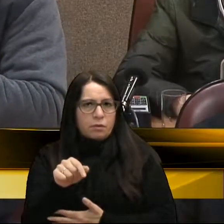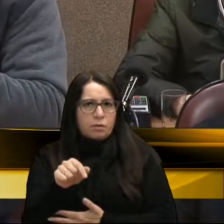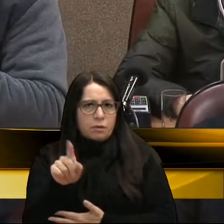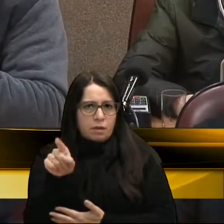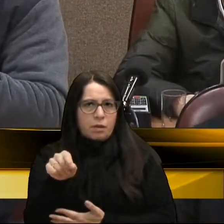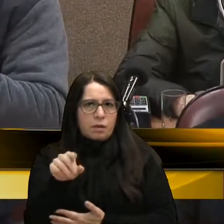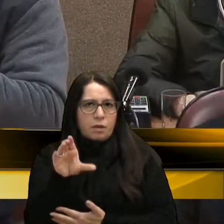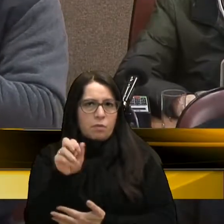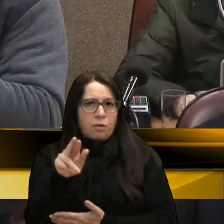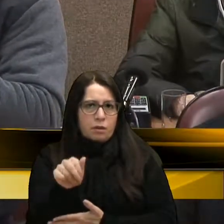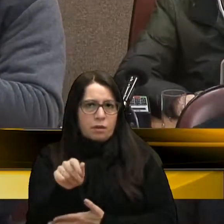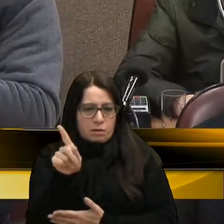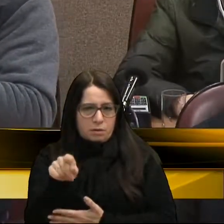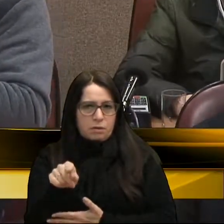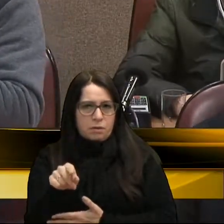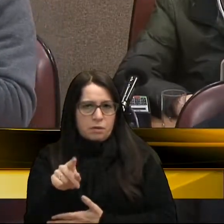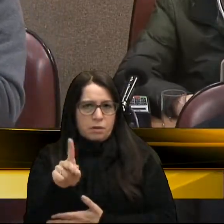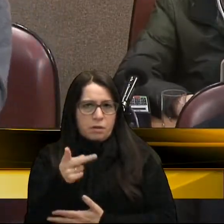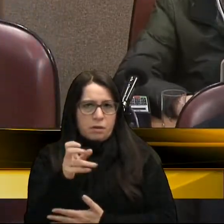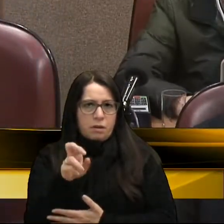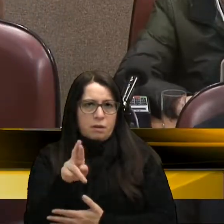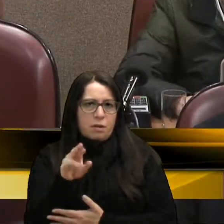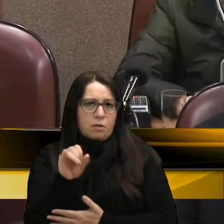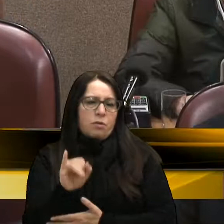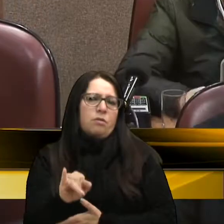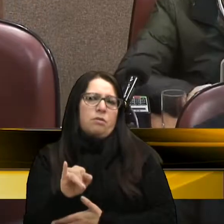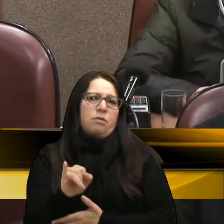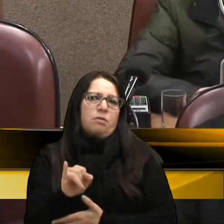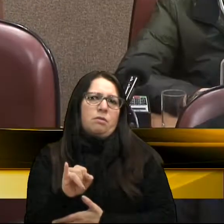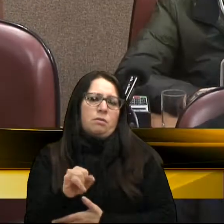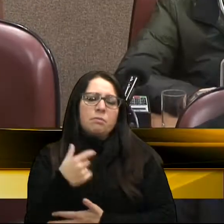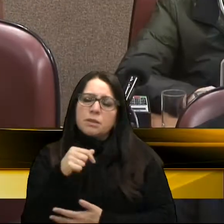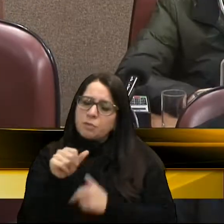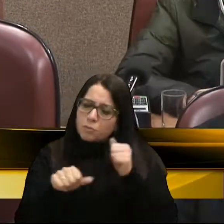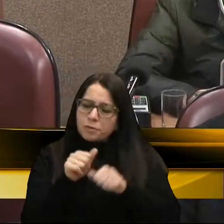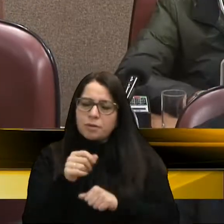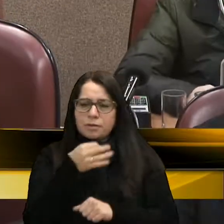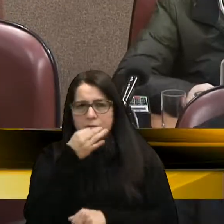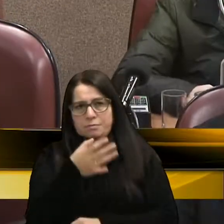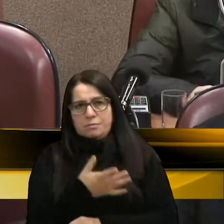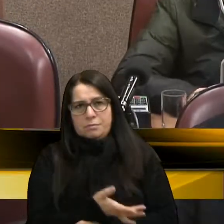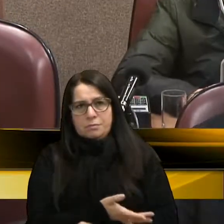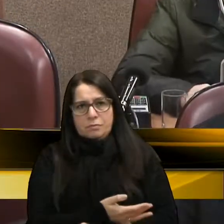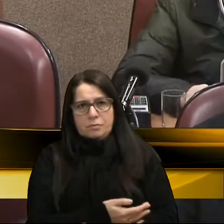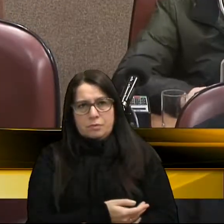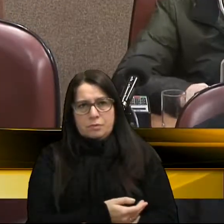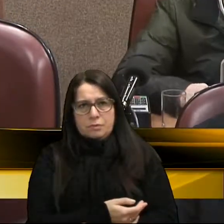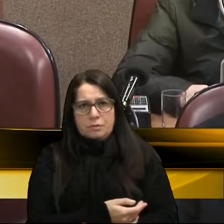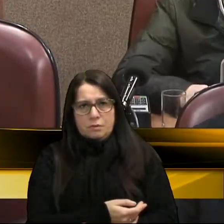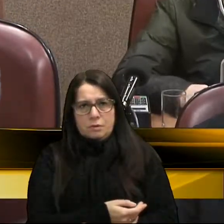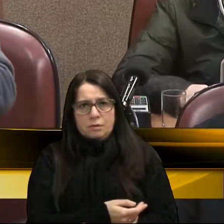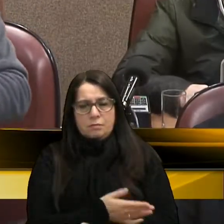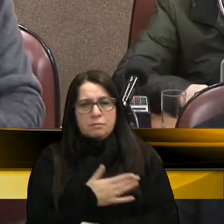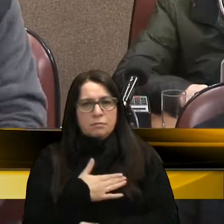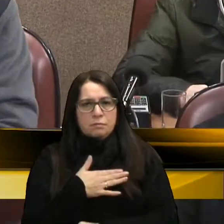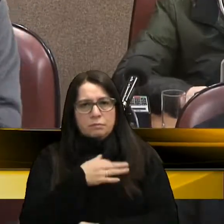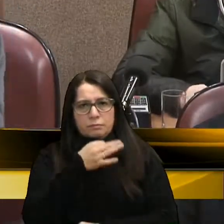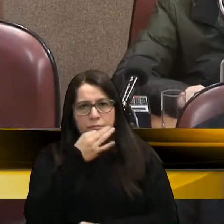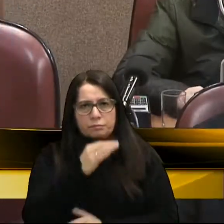aquele é o cara, aquele é o herói. Então nós precisamos reverter isso. E no meu